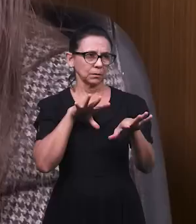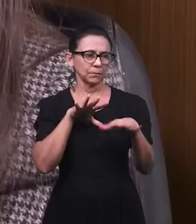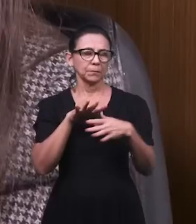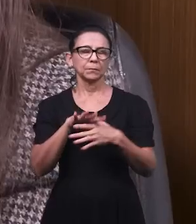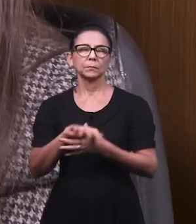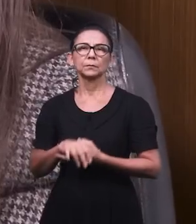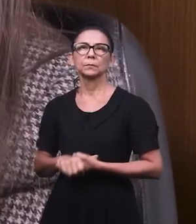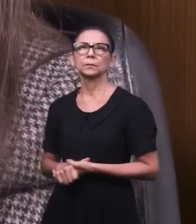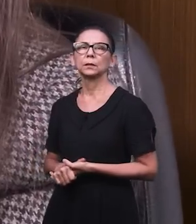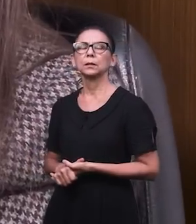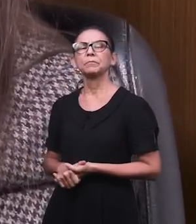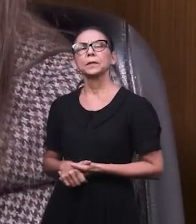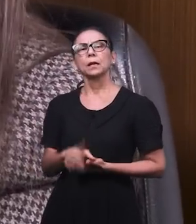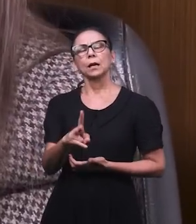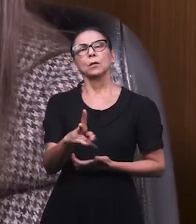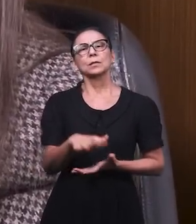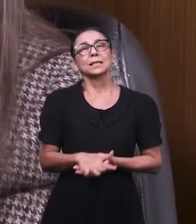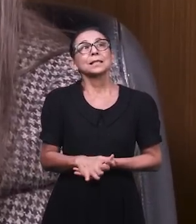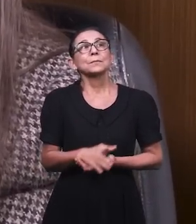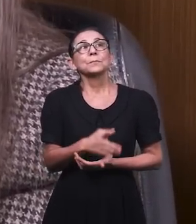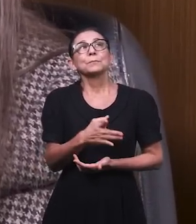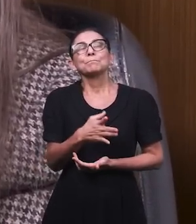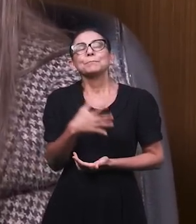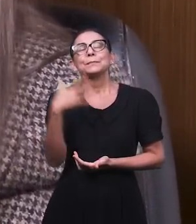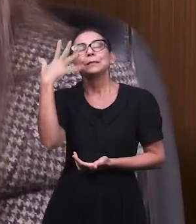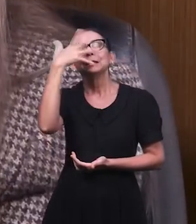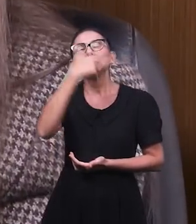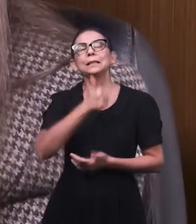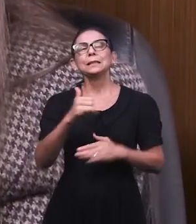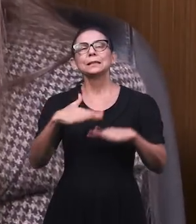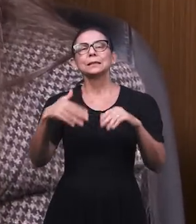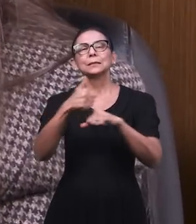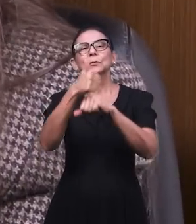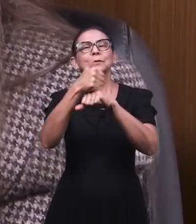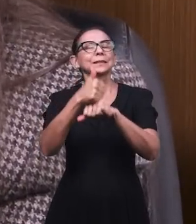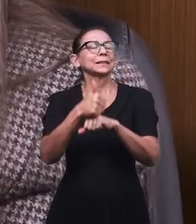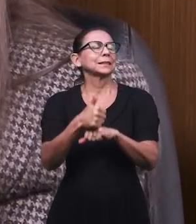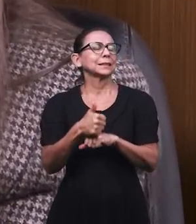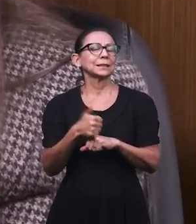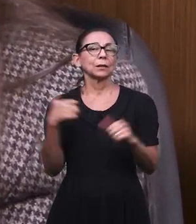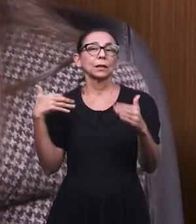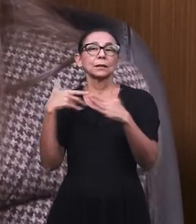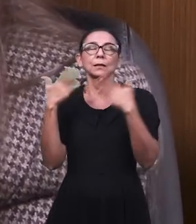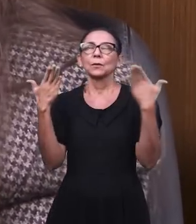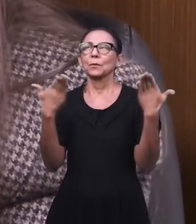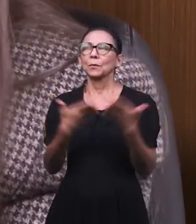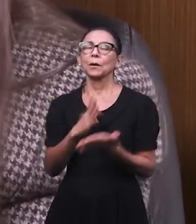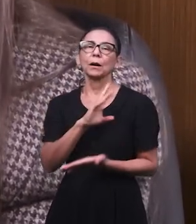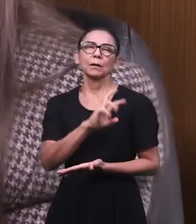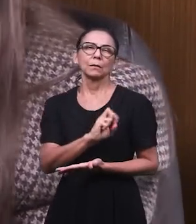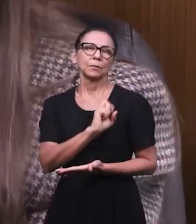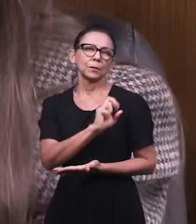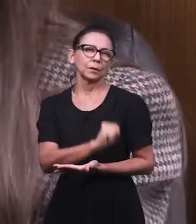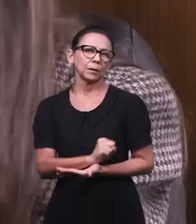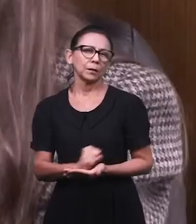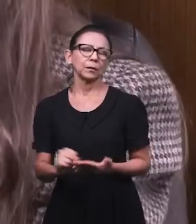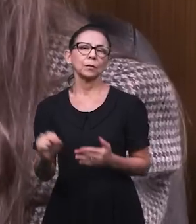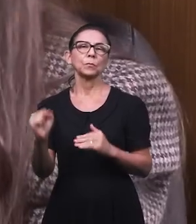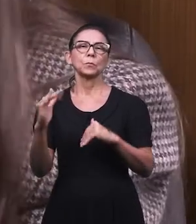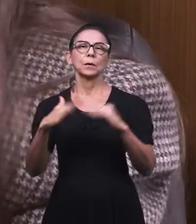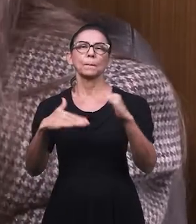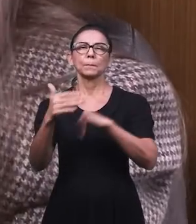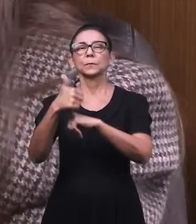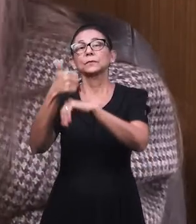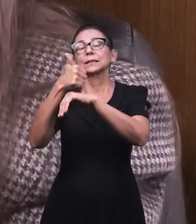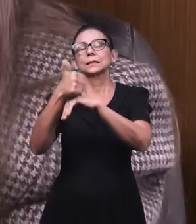que eu sempre tive uma paixão muito grande pelo direito, sempre achei uma profissão linda, acho até hoje. Sou apaixonada no que eu faço, amo